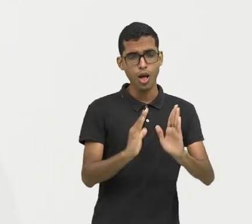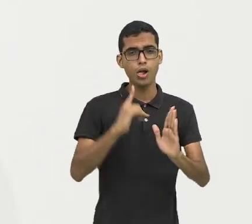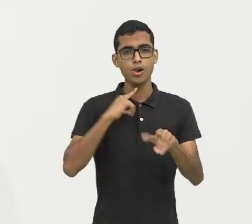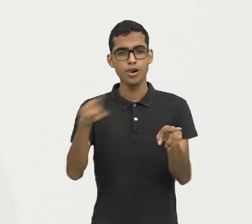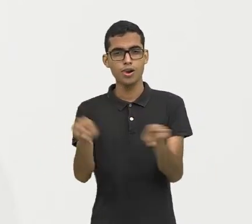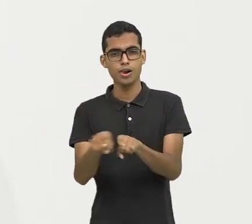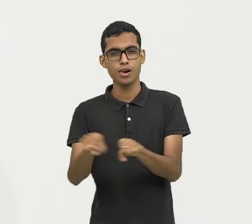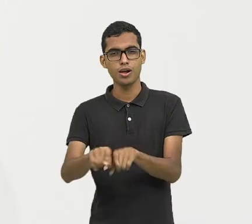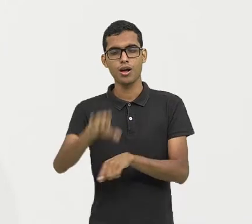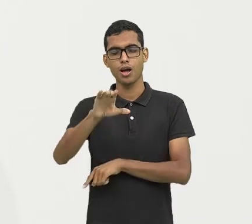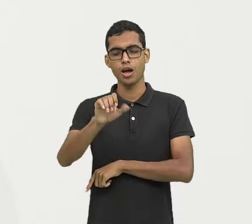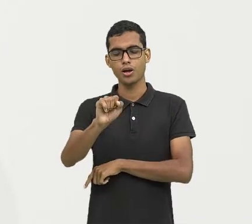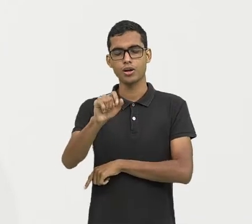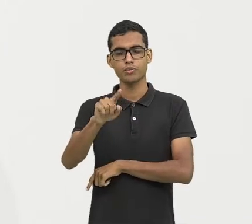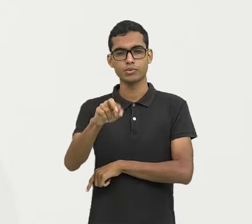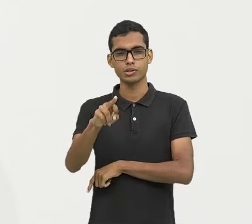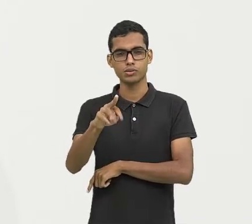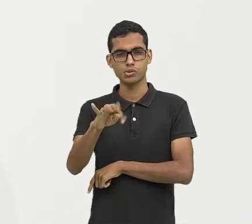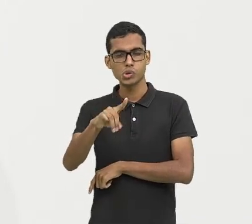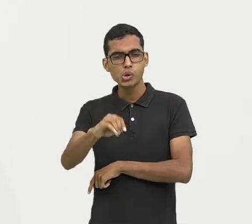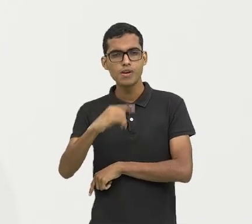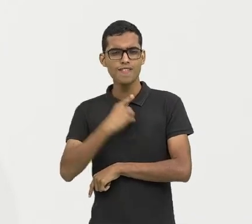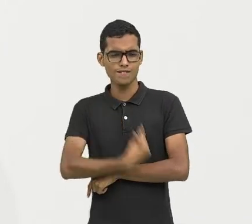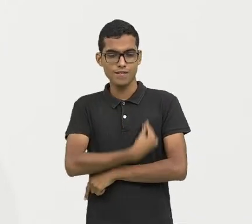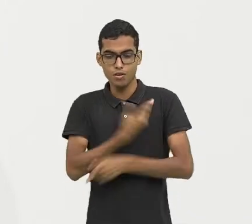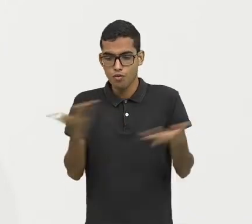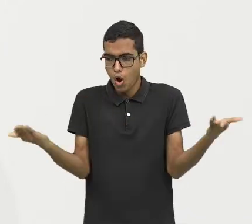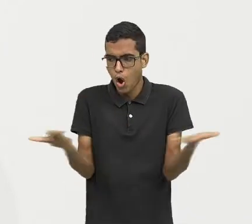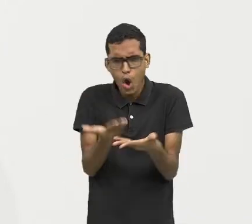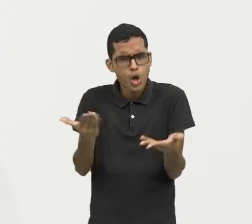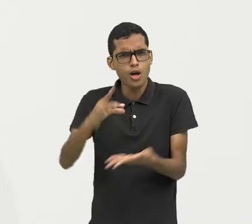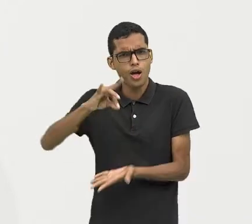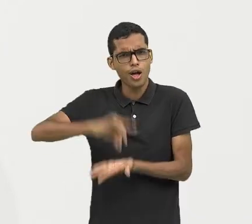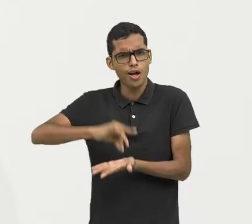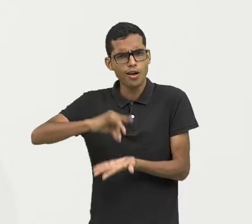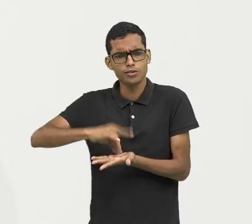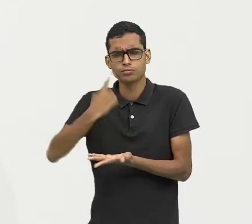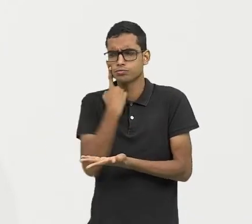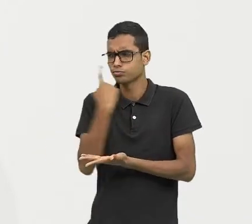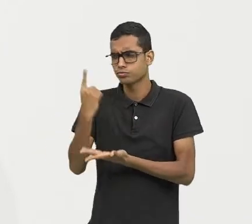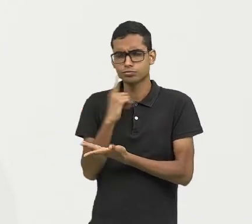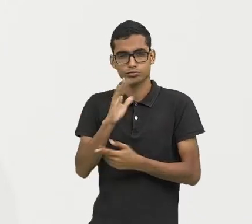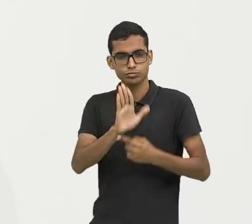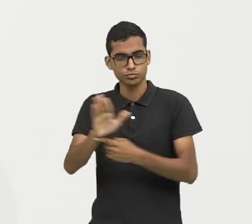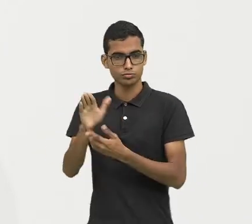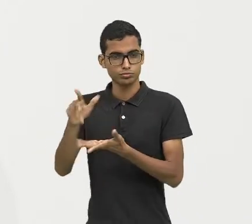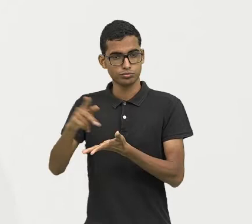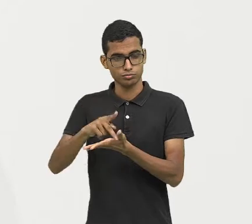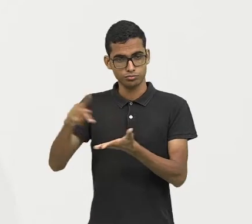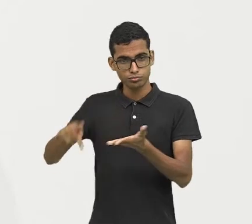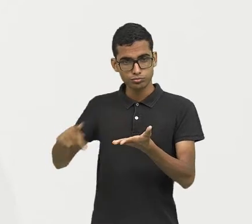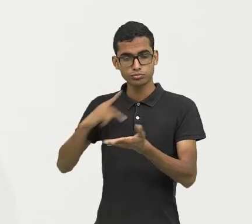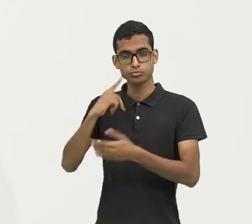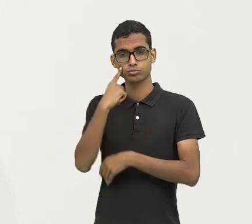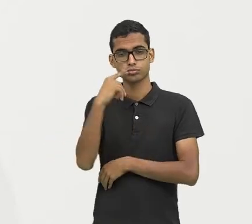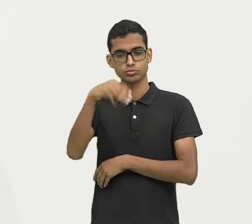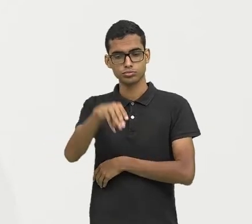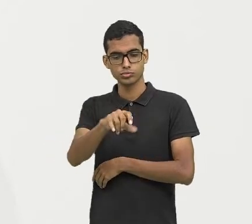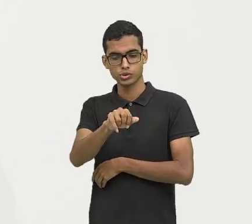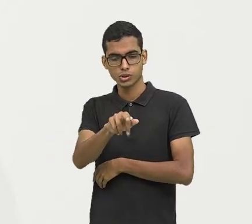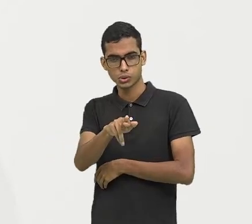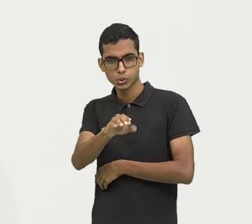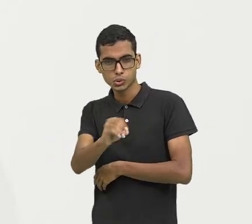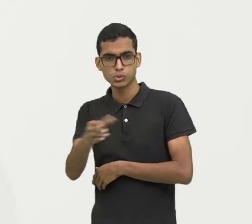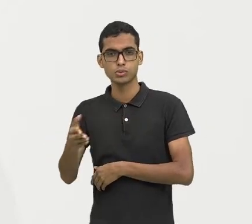carpe diem. Viva o hoje, mais uma vez, sendo trazida aqui por este poema de Mário